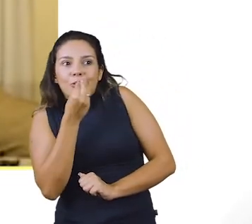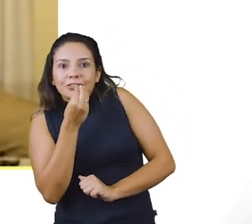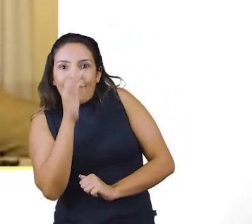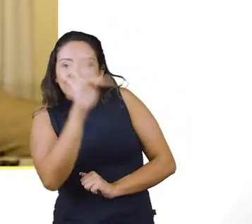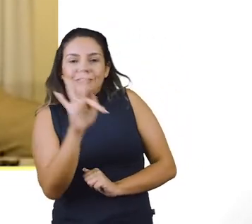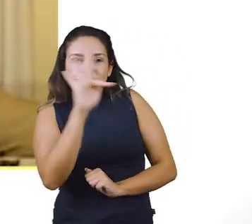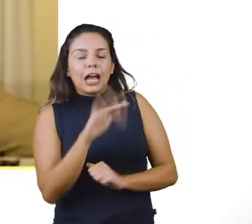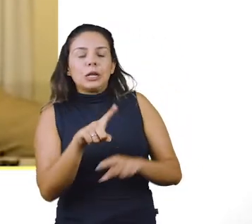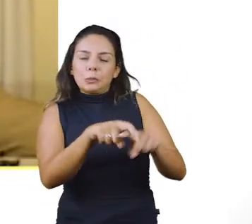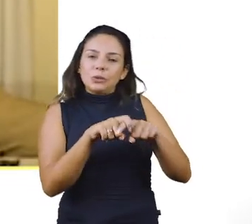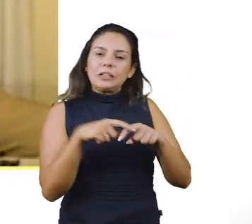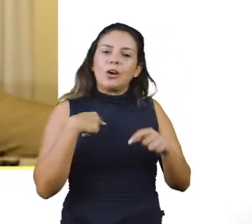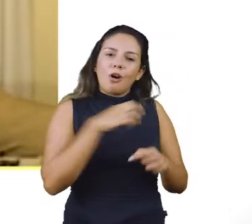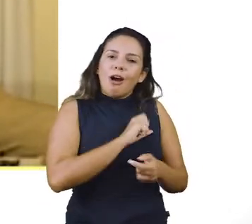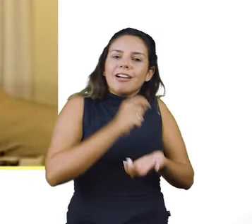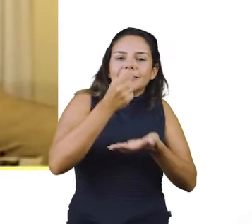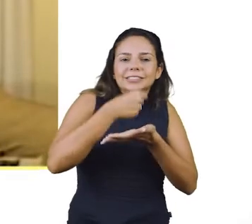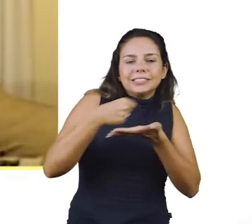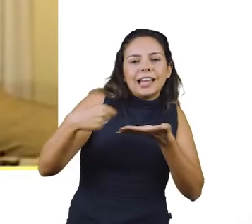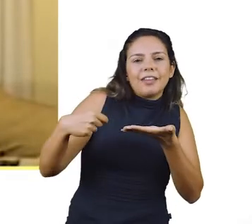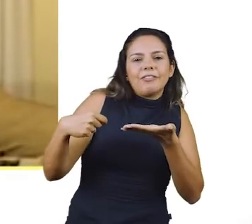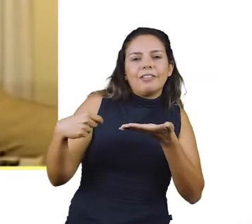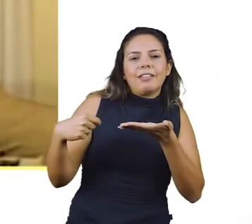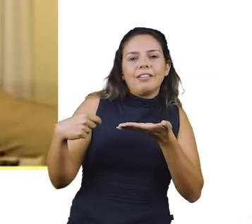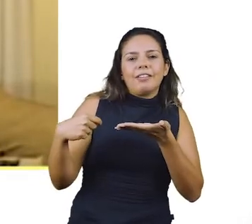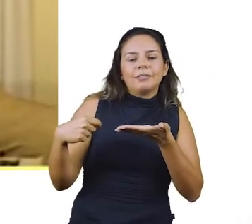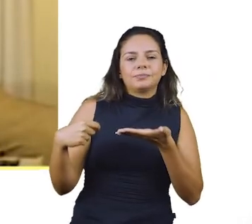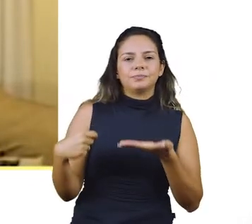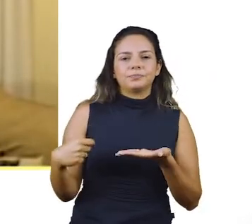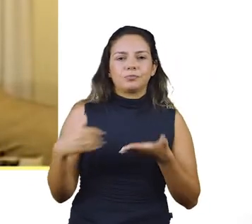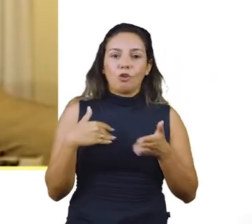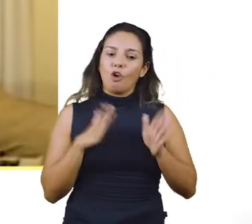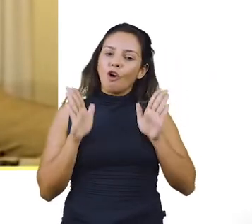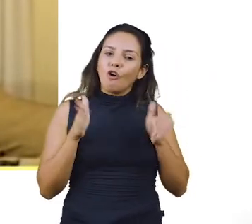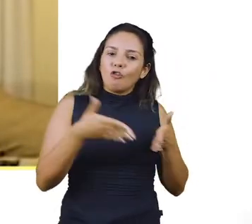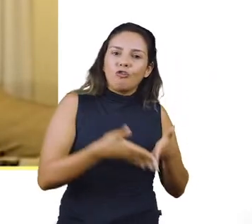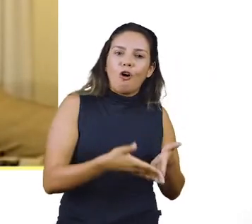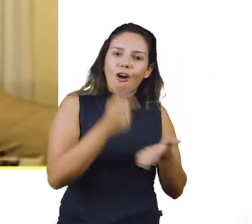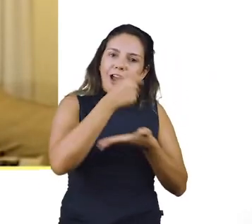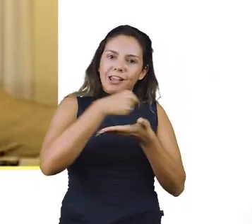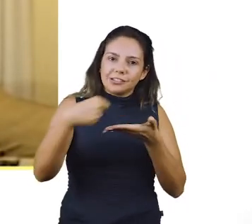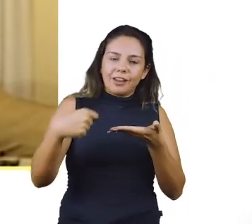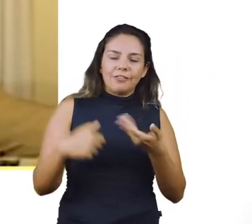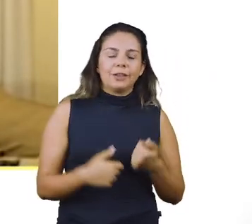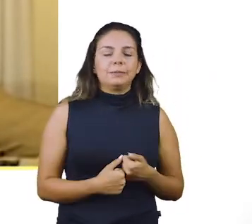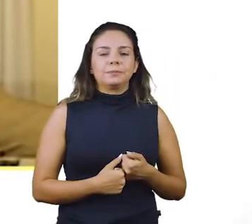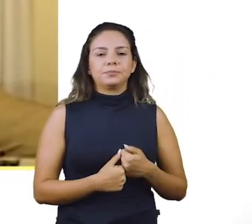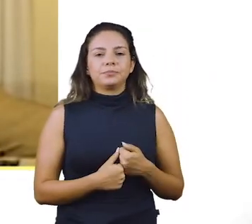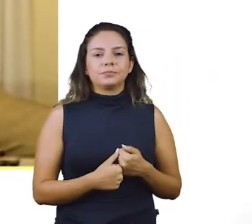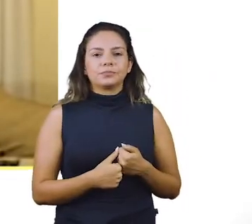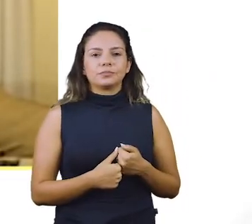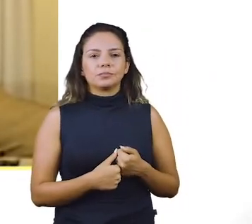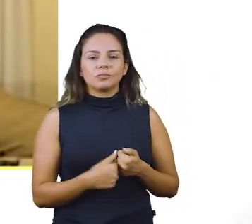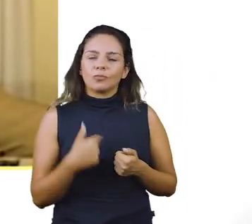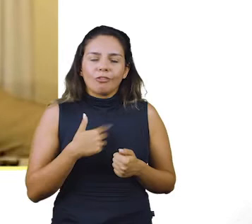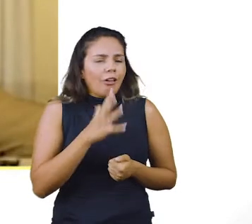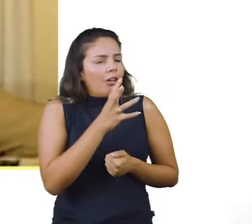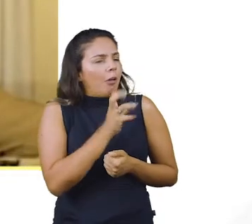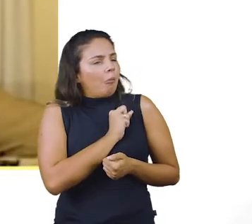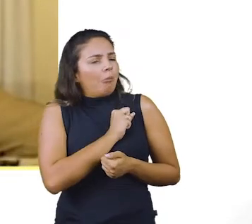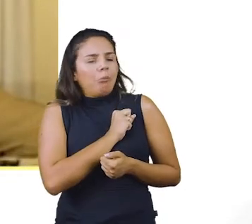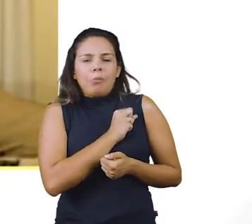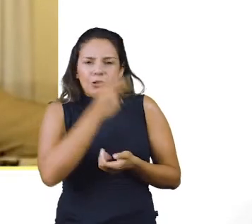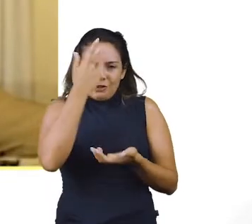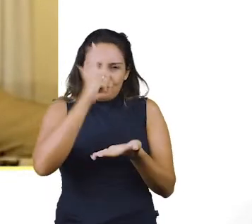por causa do escrever. Eu acho que era esse o meu foco, sempre foi. E eu me apaixonei